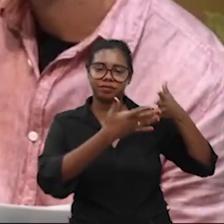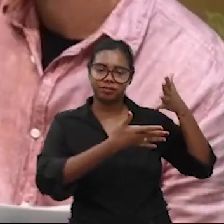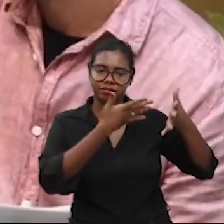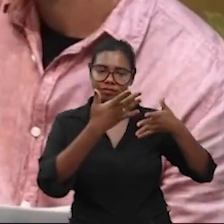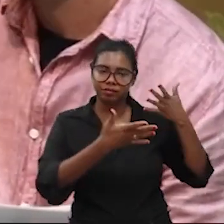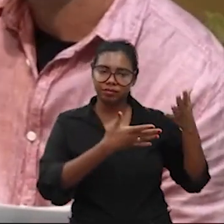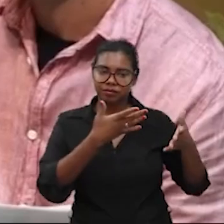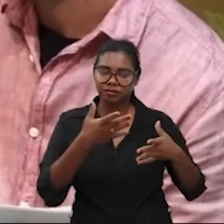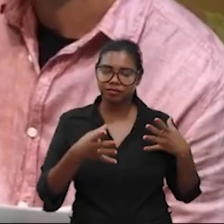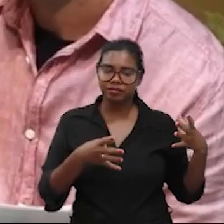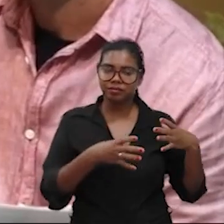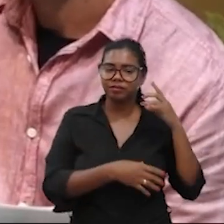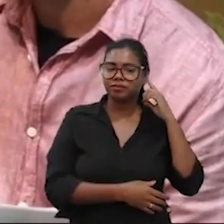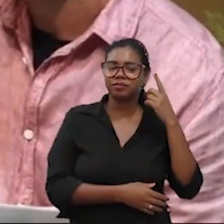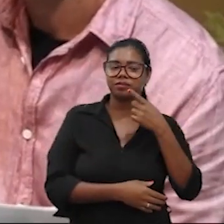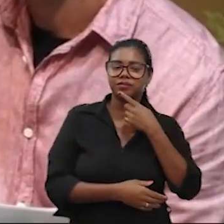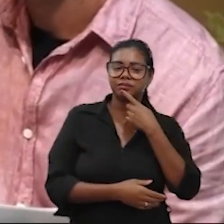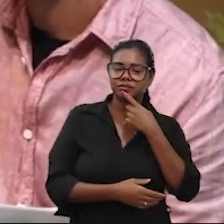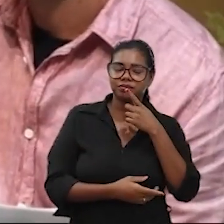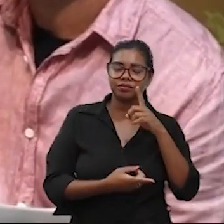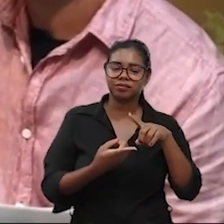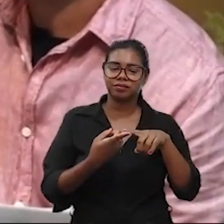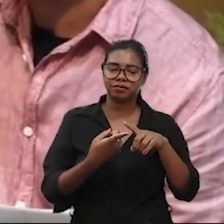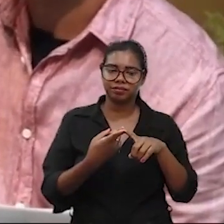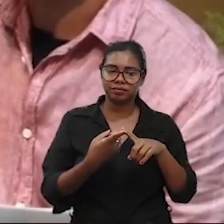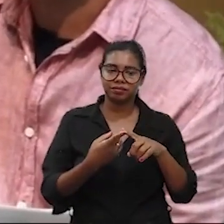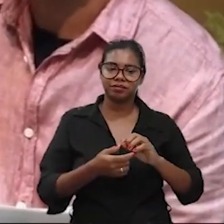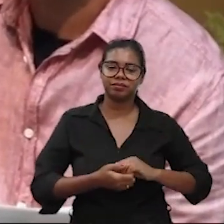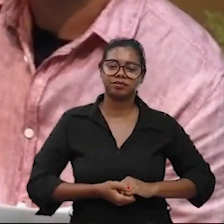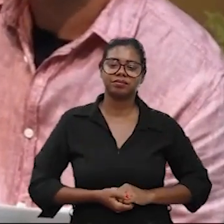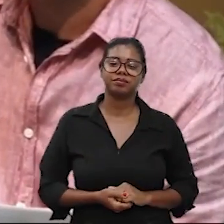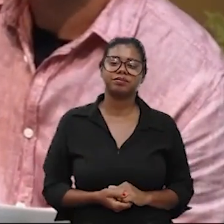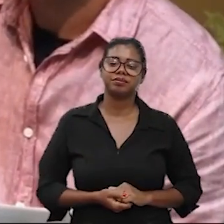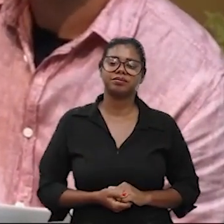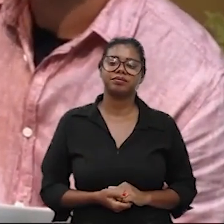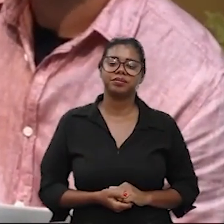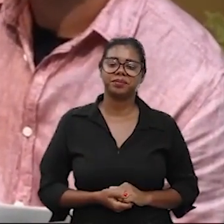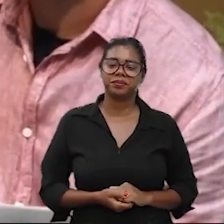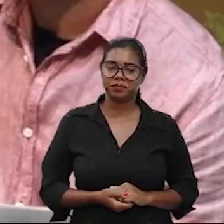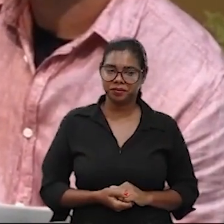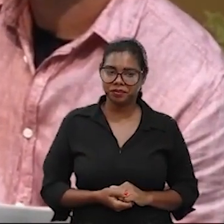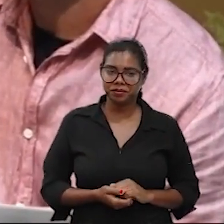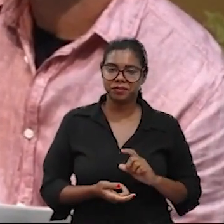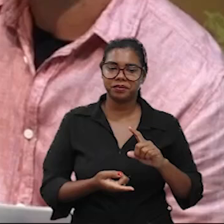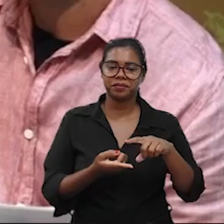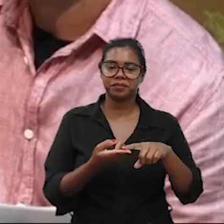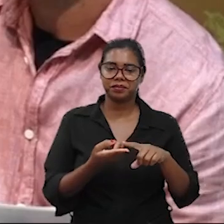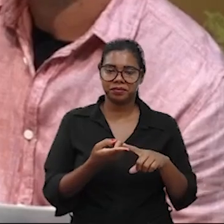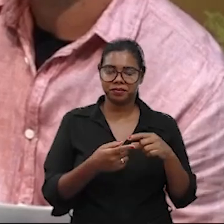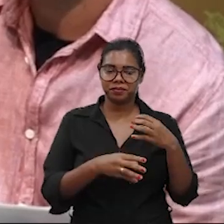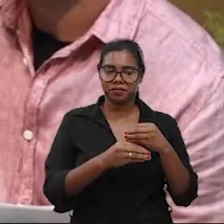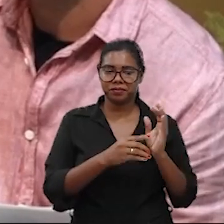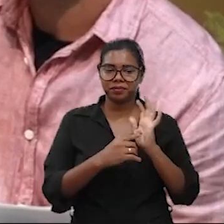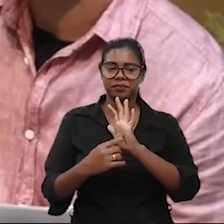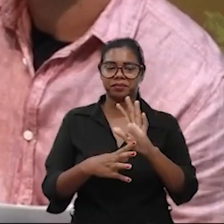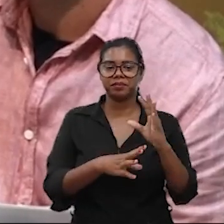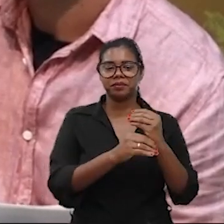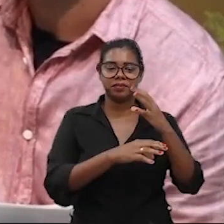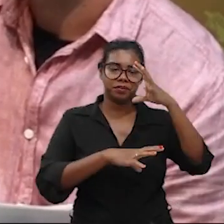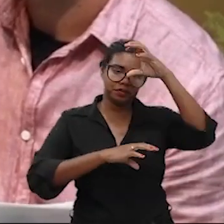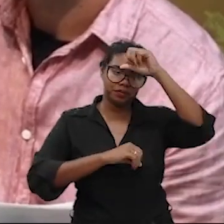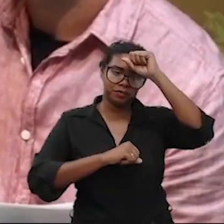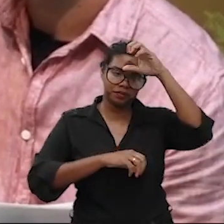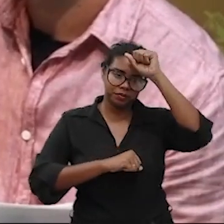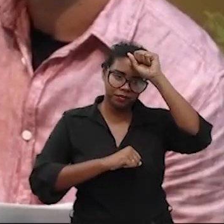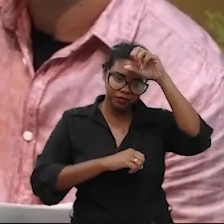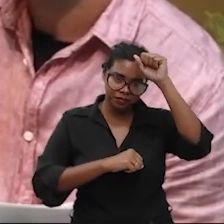surda também, né, mas, de certa forma, também traz muitos aprendizados e muitas